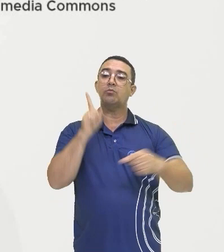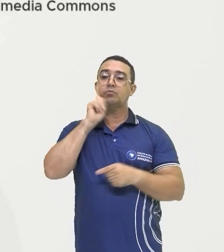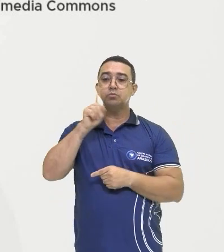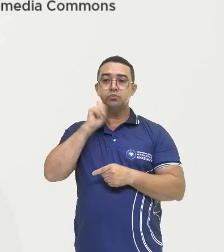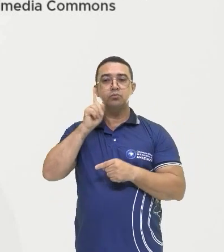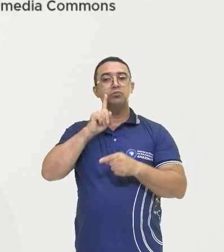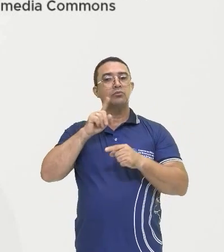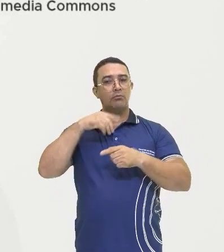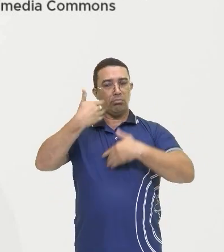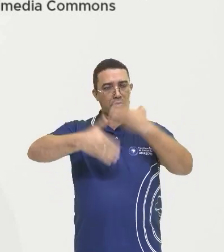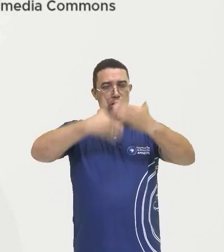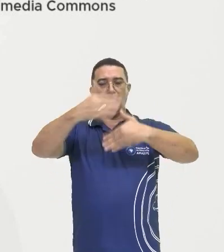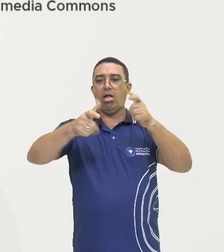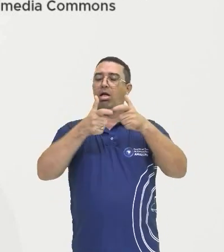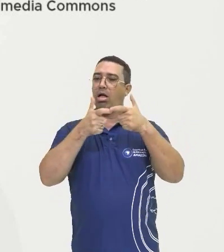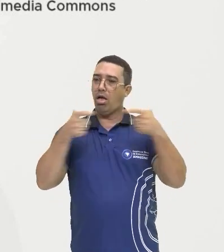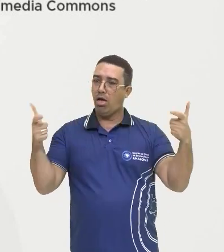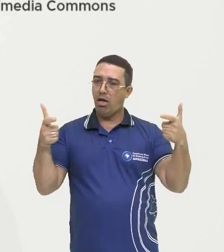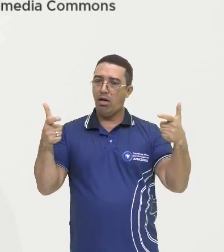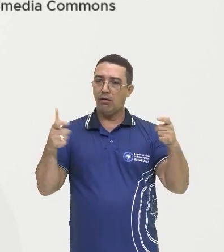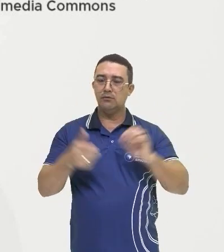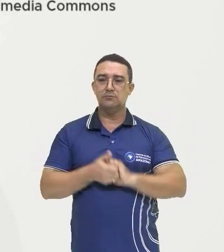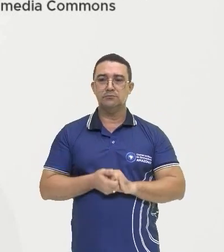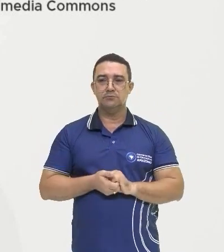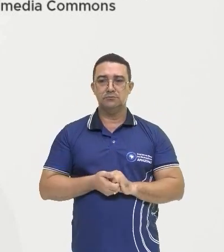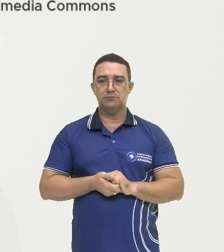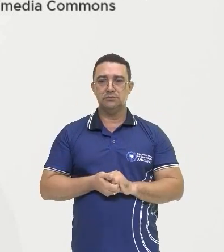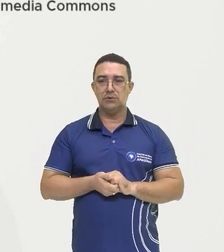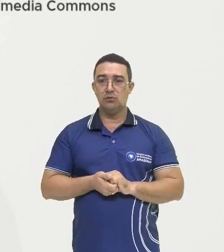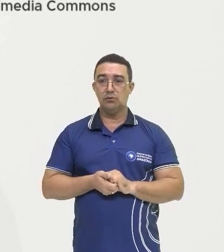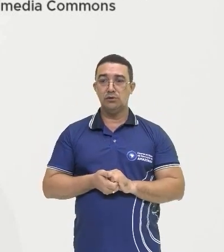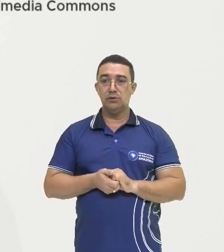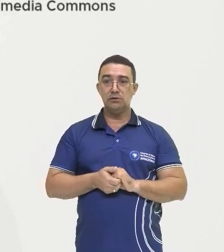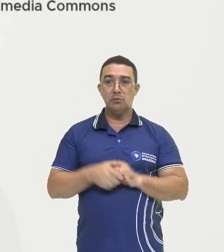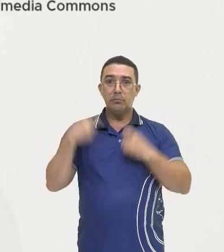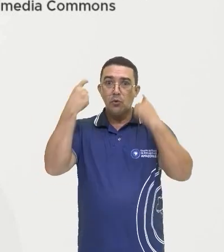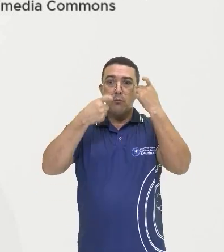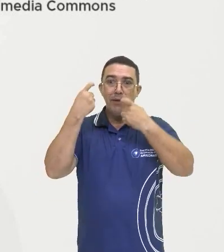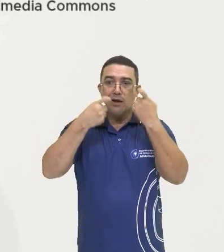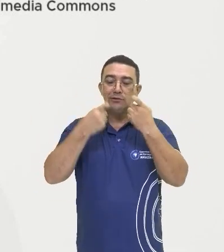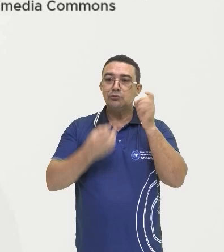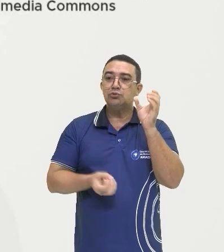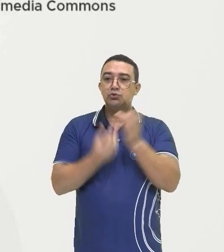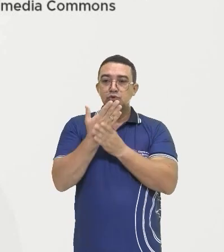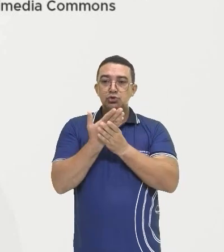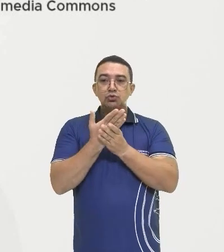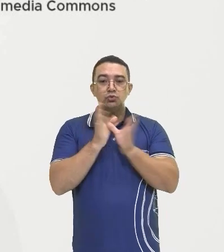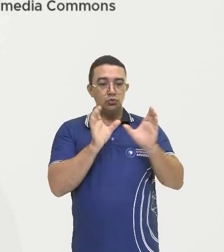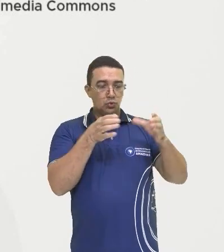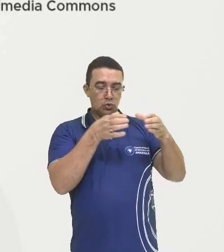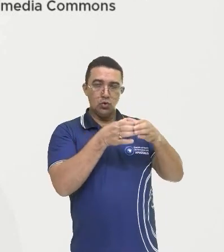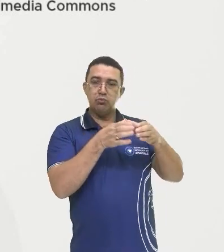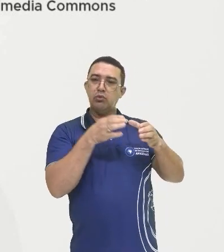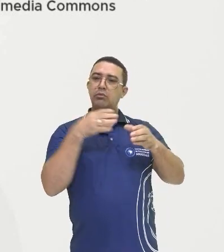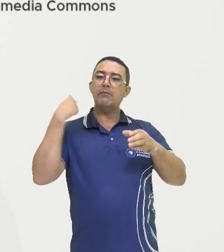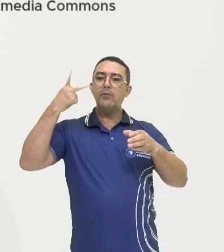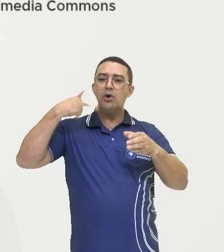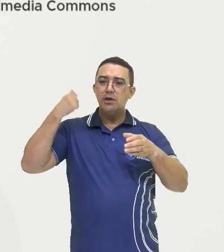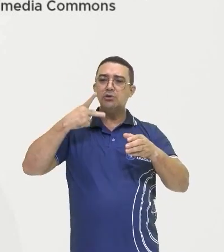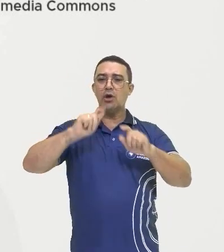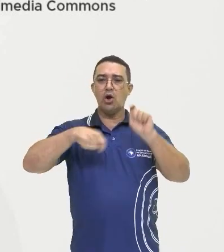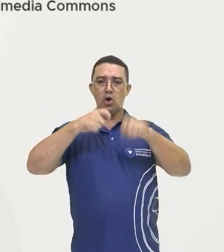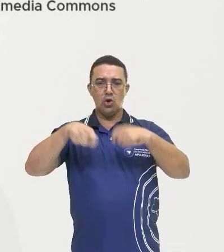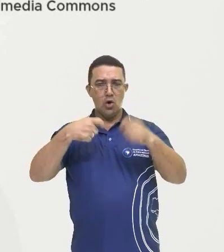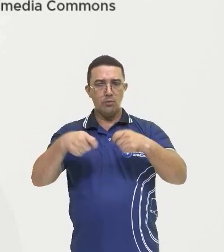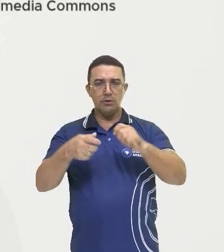se tornava, naquele momento, um novo eixo econômico, político, científico também do mundo,